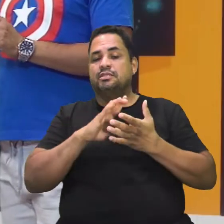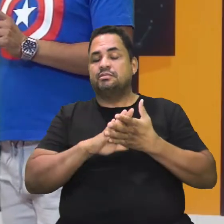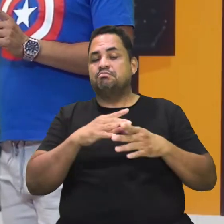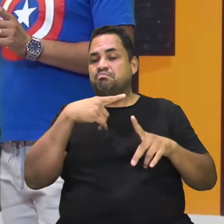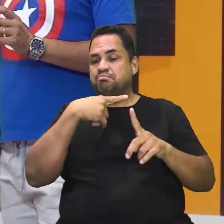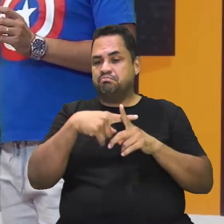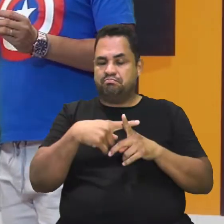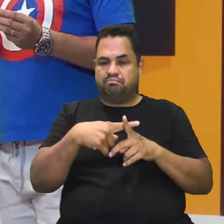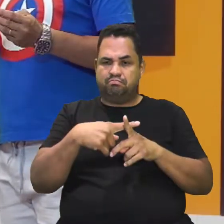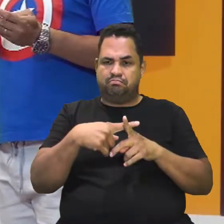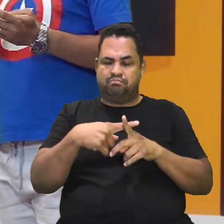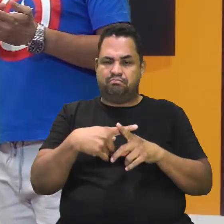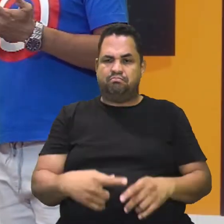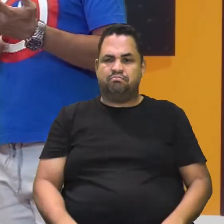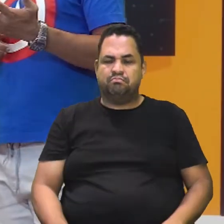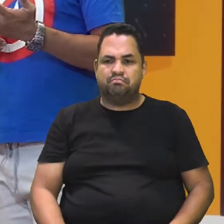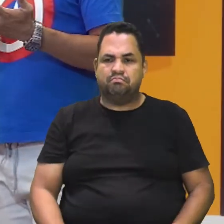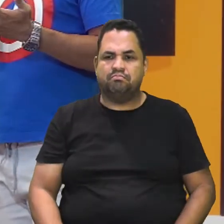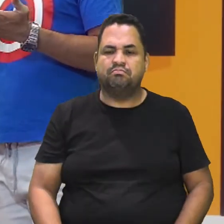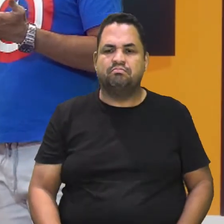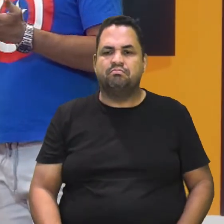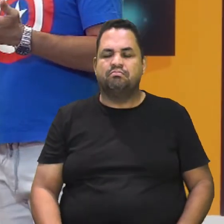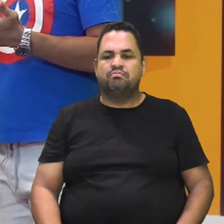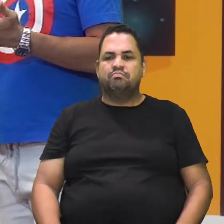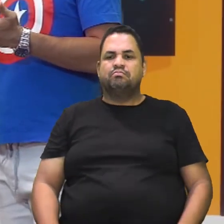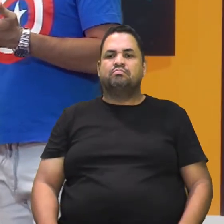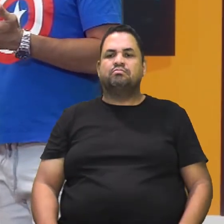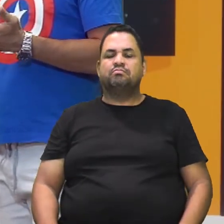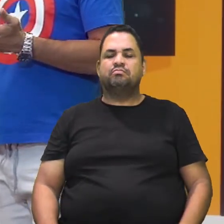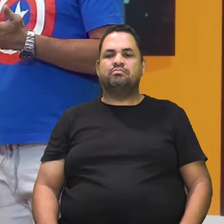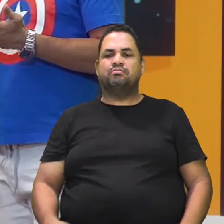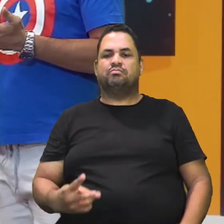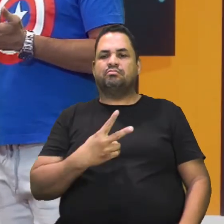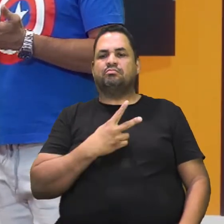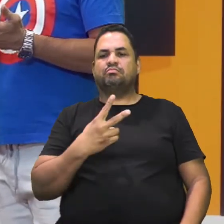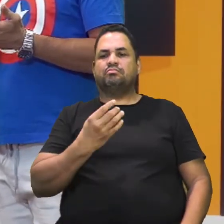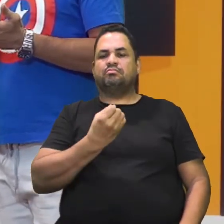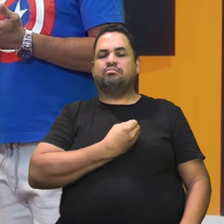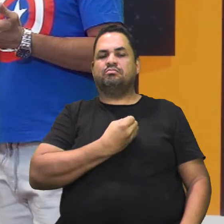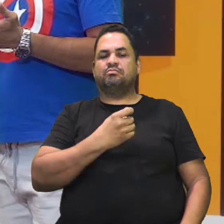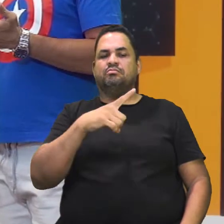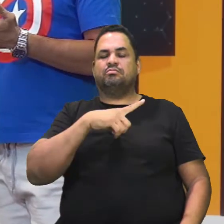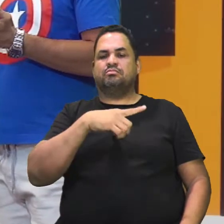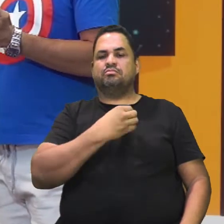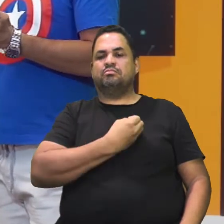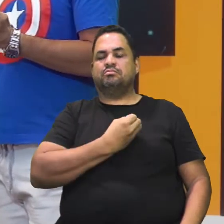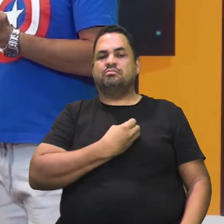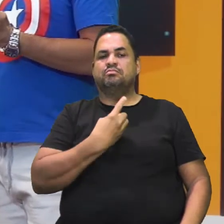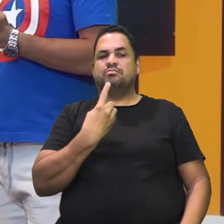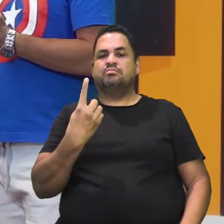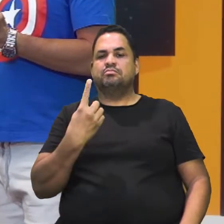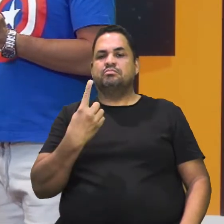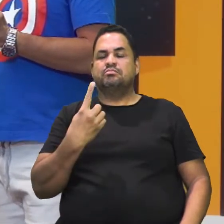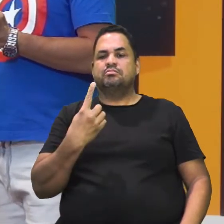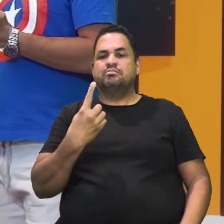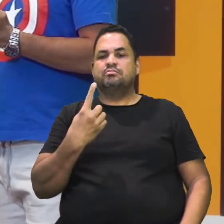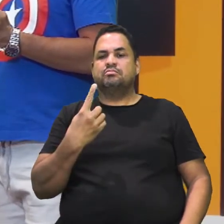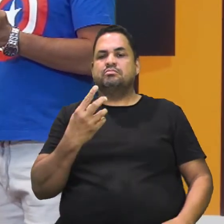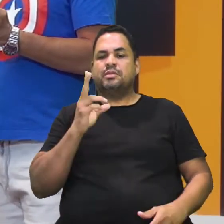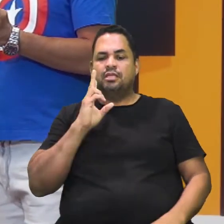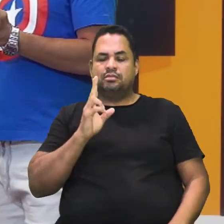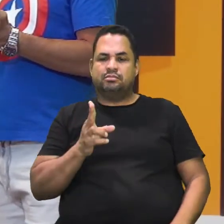fiquei com uma dúvida agora, porque assim, ó, lá eram 5 alternativas. 2 tinha número 1. Só que para ter o número 1 lá